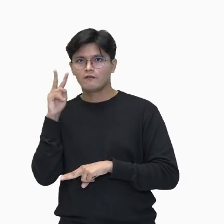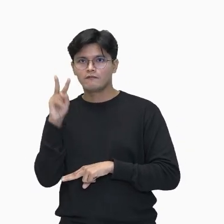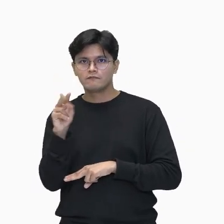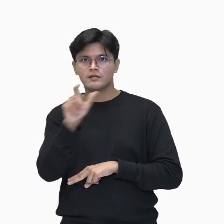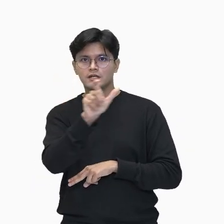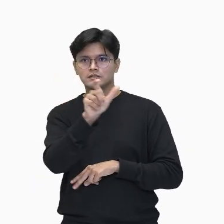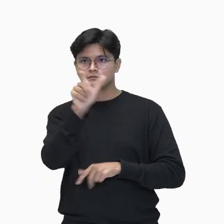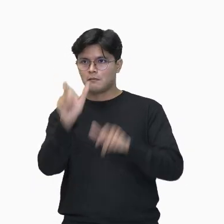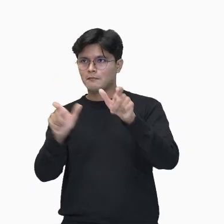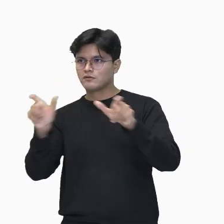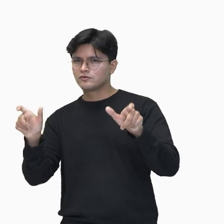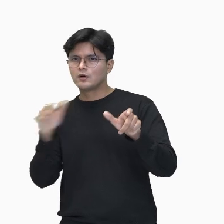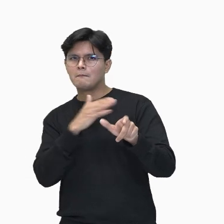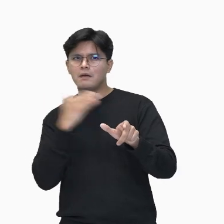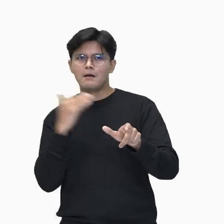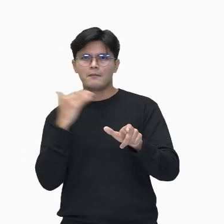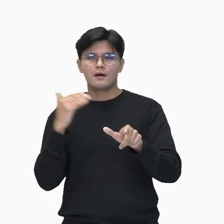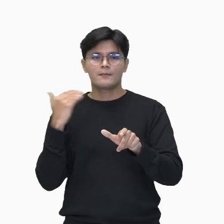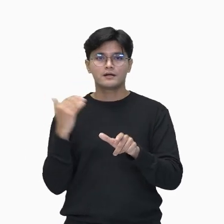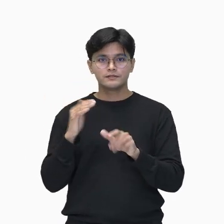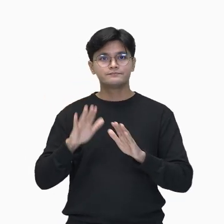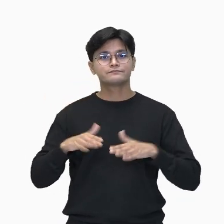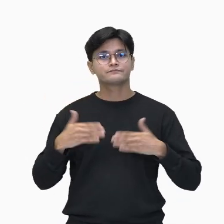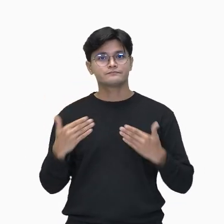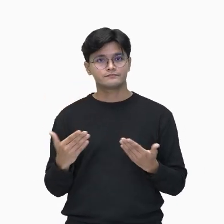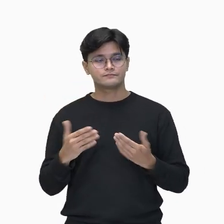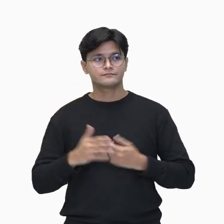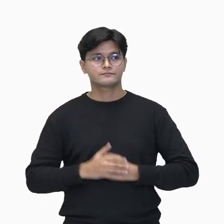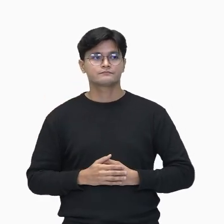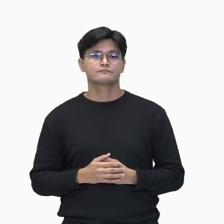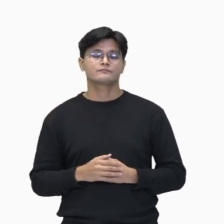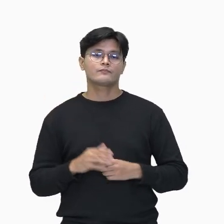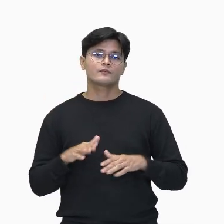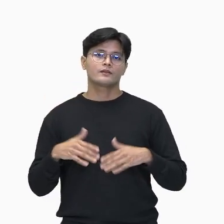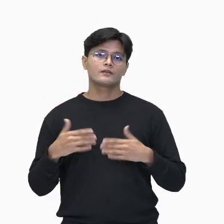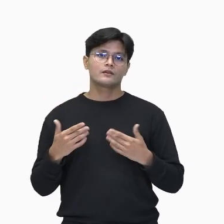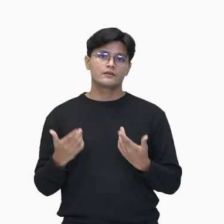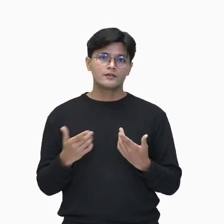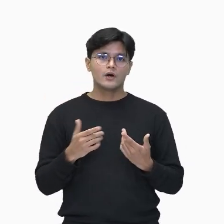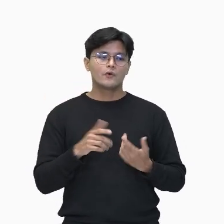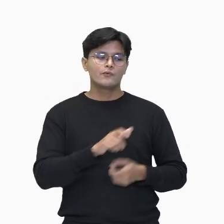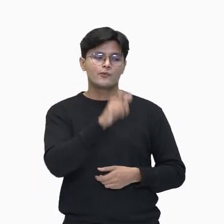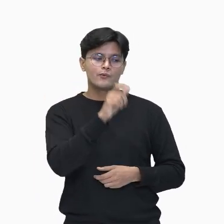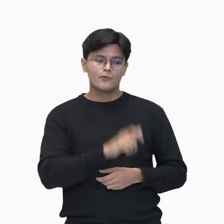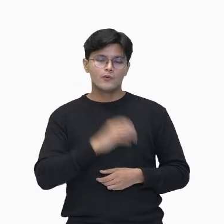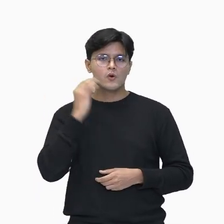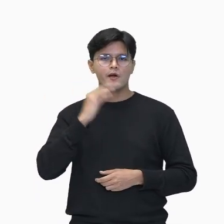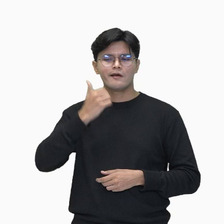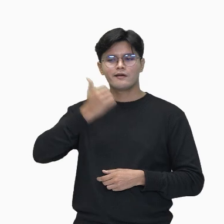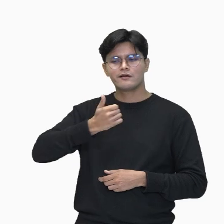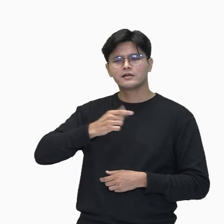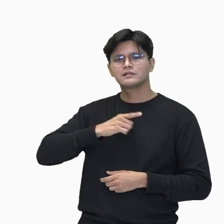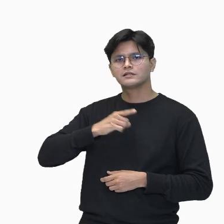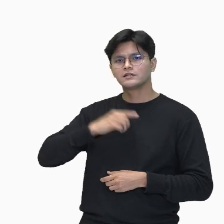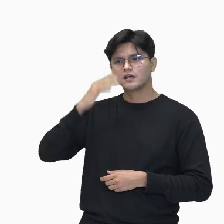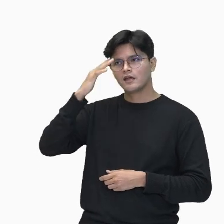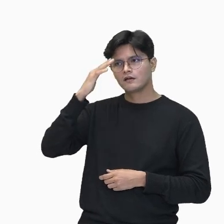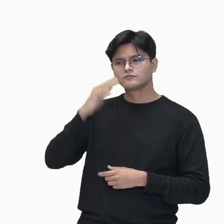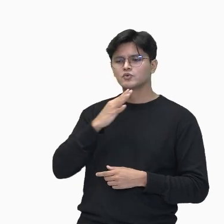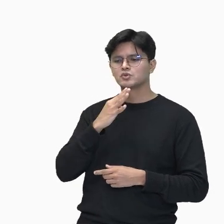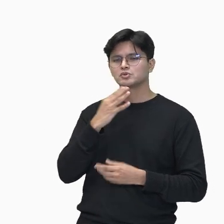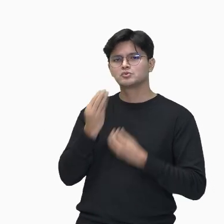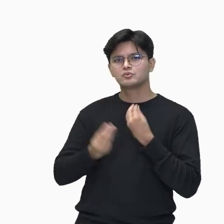muito perdeu é o rei de sua boa fama por tal troca tal troca o cronista